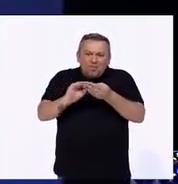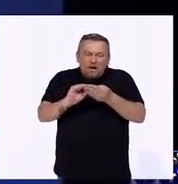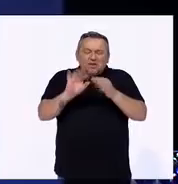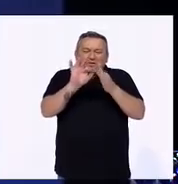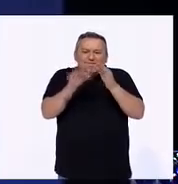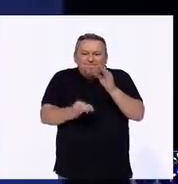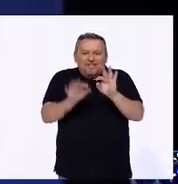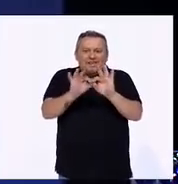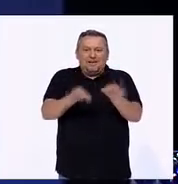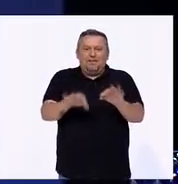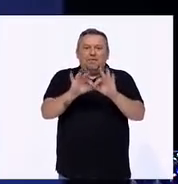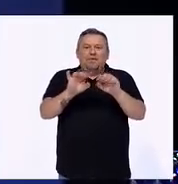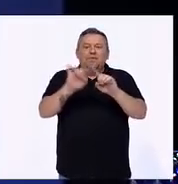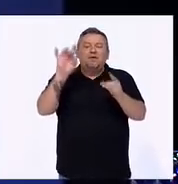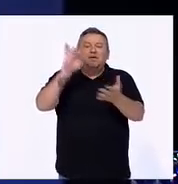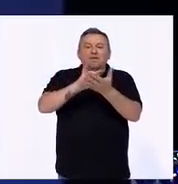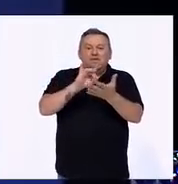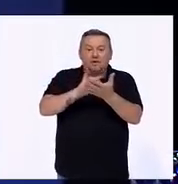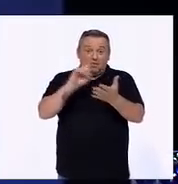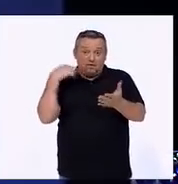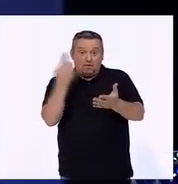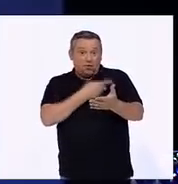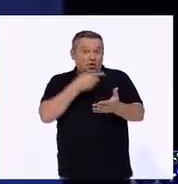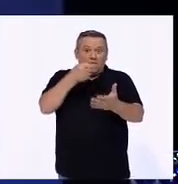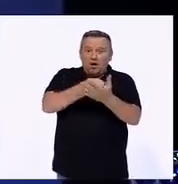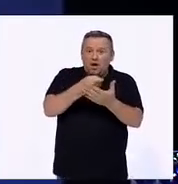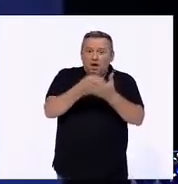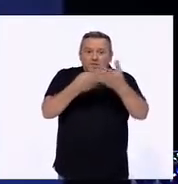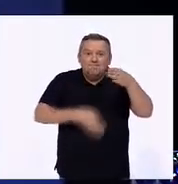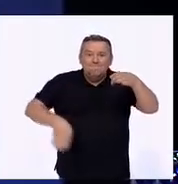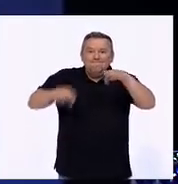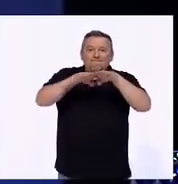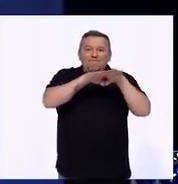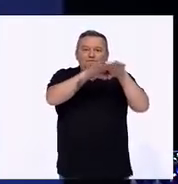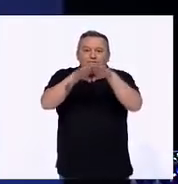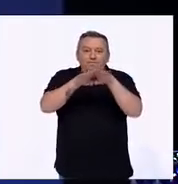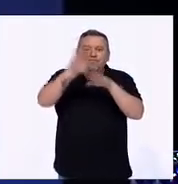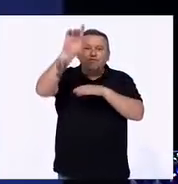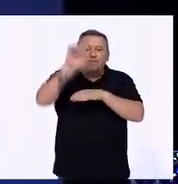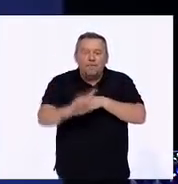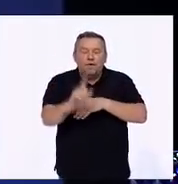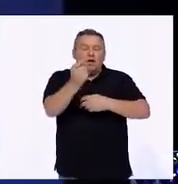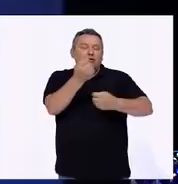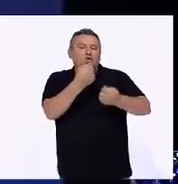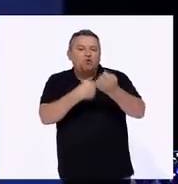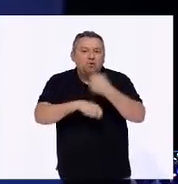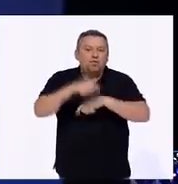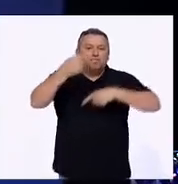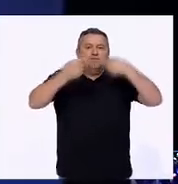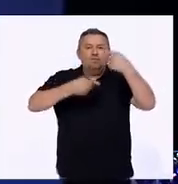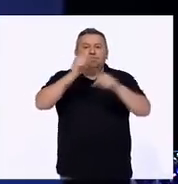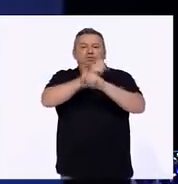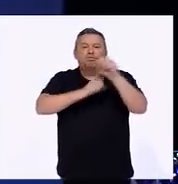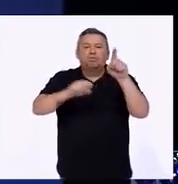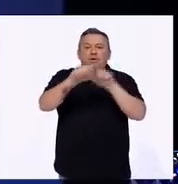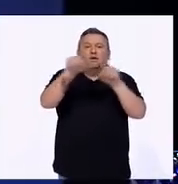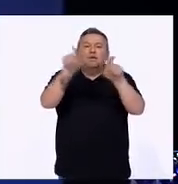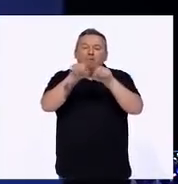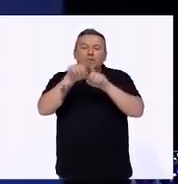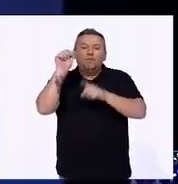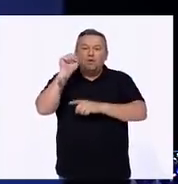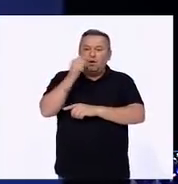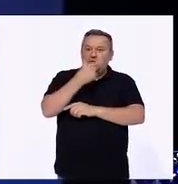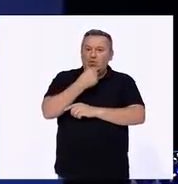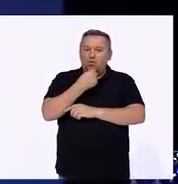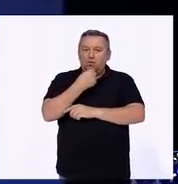Quando, na realidade, se nós não garantirmos igualdade de direitos econômicos, políticos, sociais, entre mulheres e